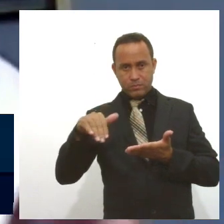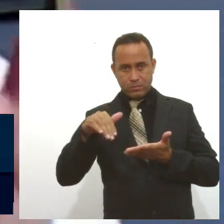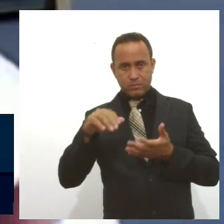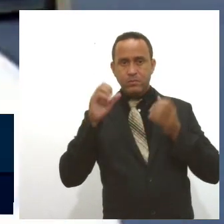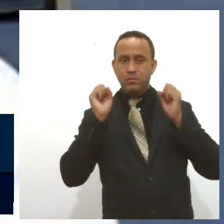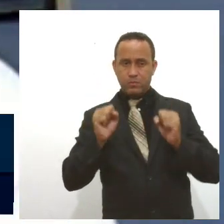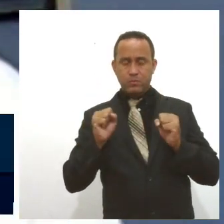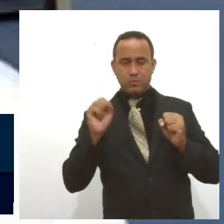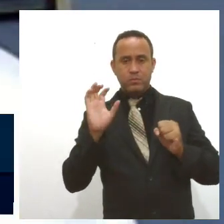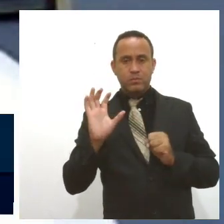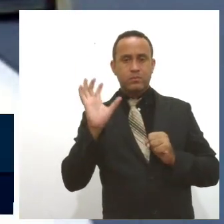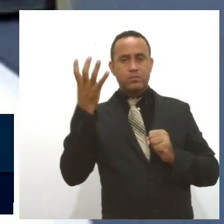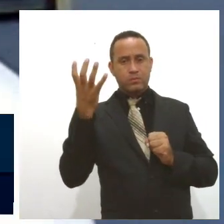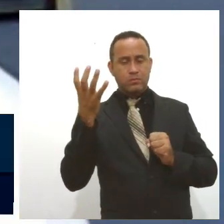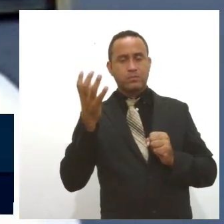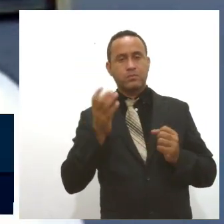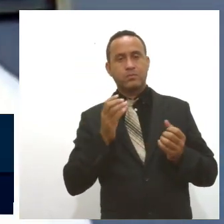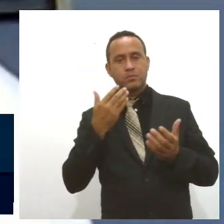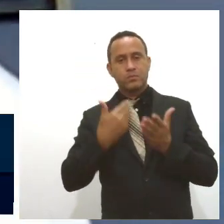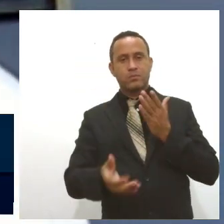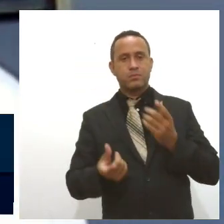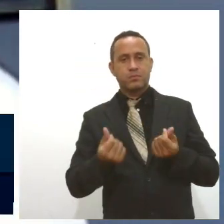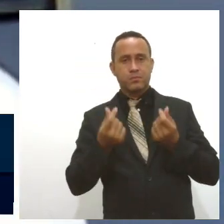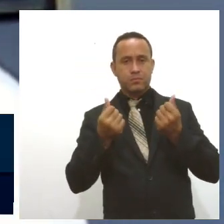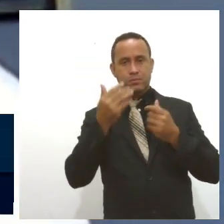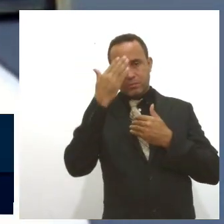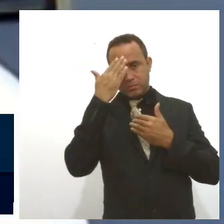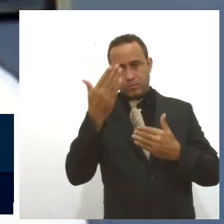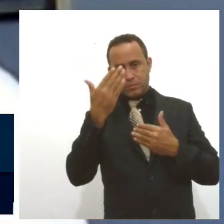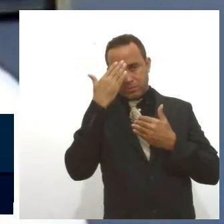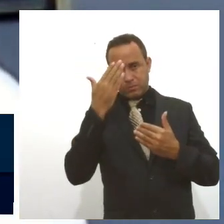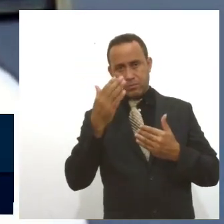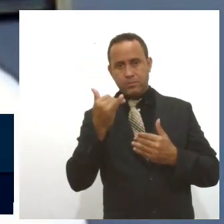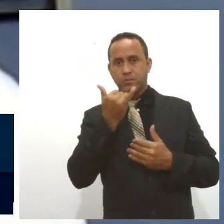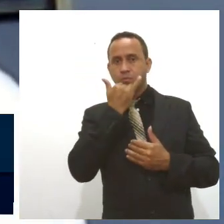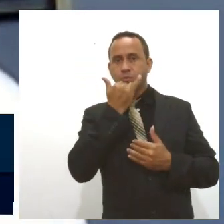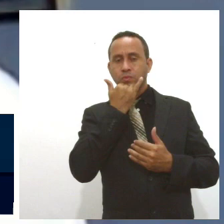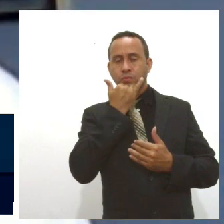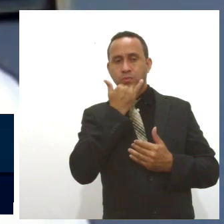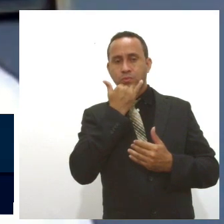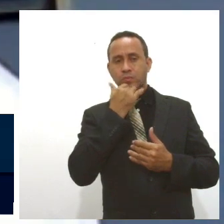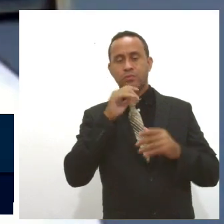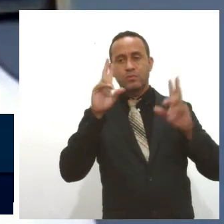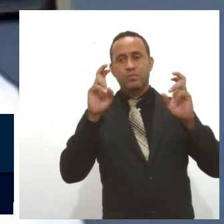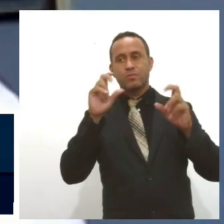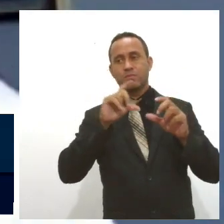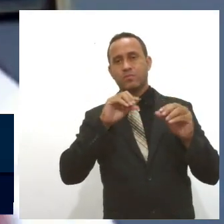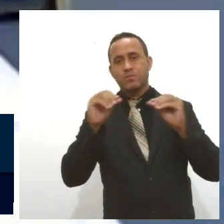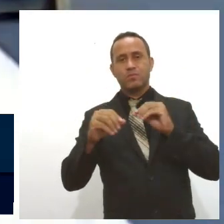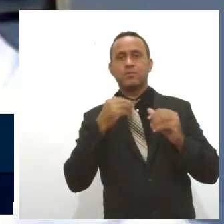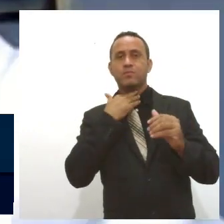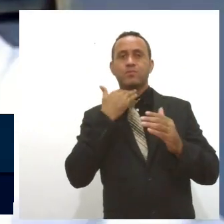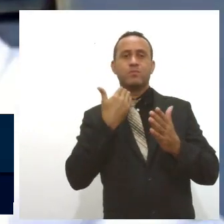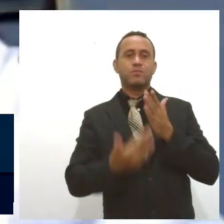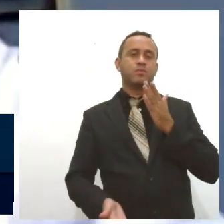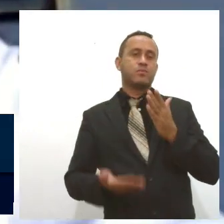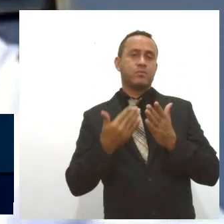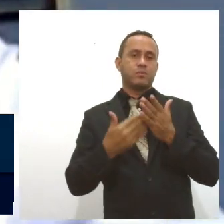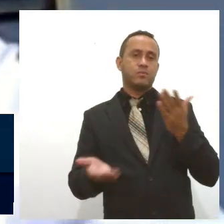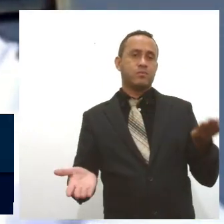ser executado em tempo hábil para não perdermos o recurso. Obrigado, presidente. Desculpe fugir do tema, mas é que eu não podia perder essa oportunidade,